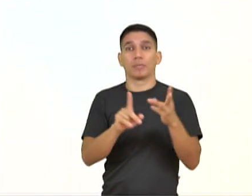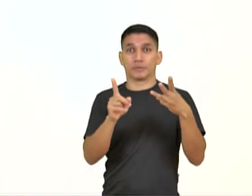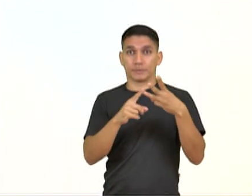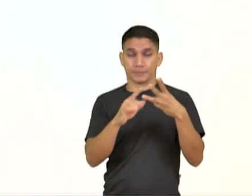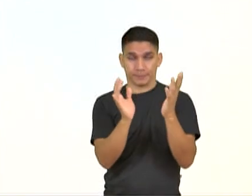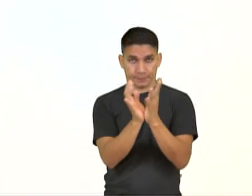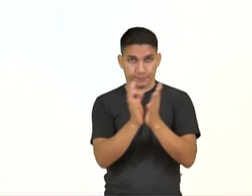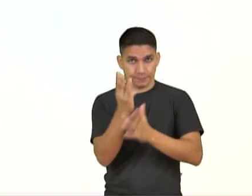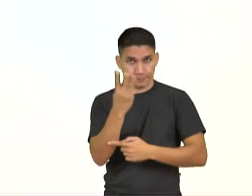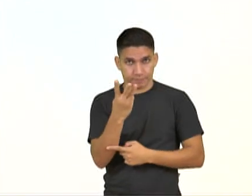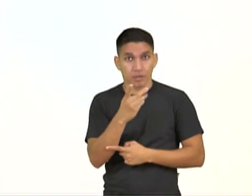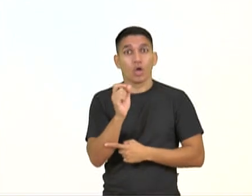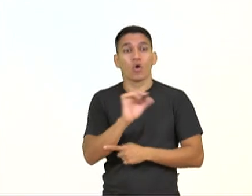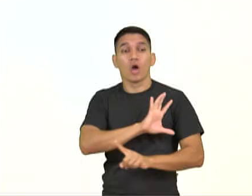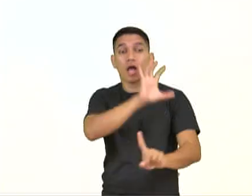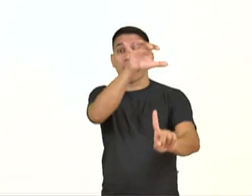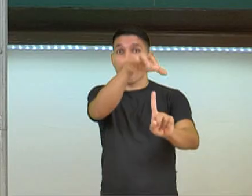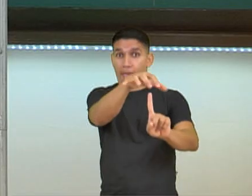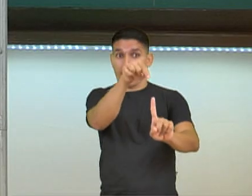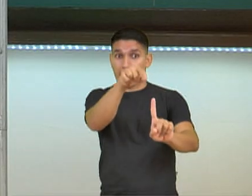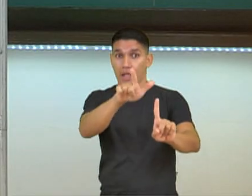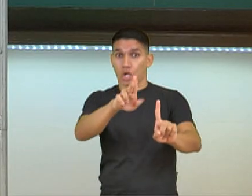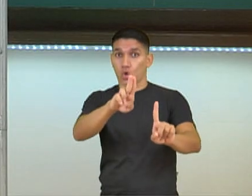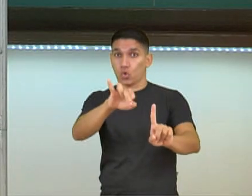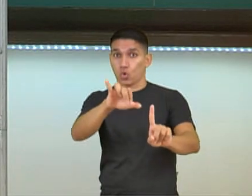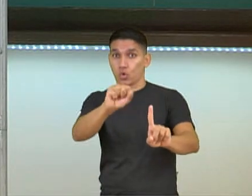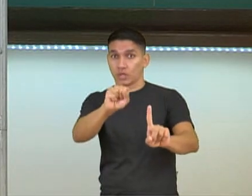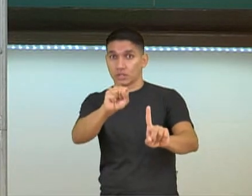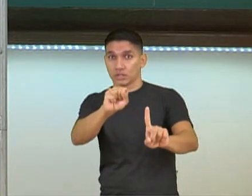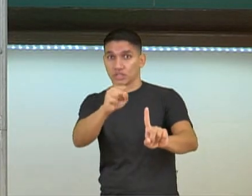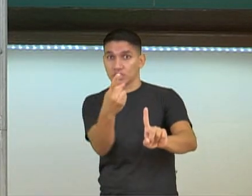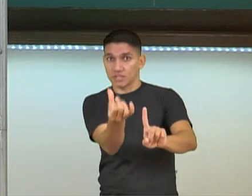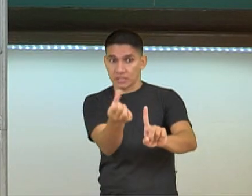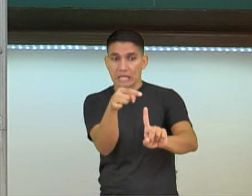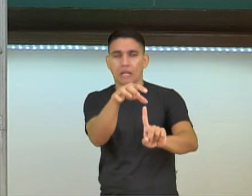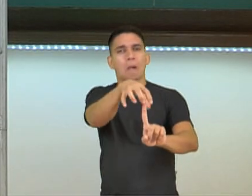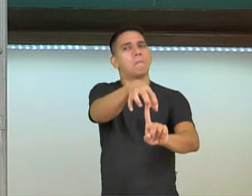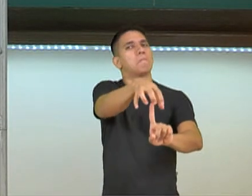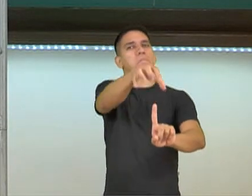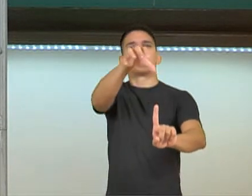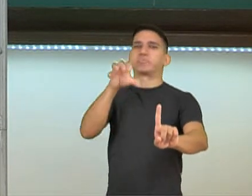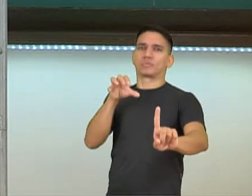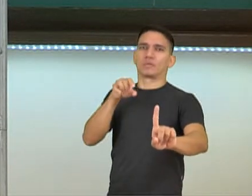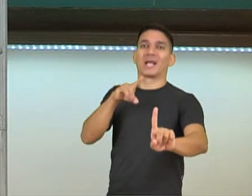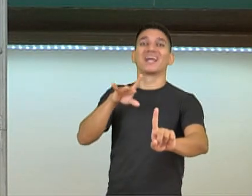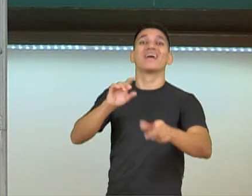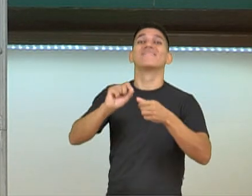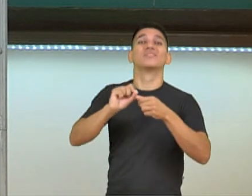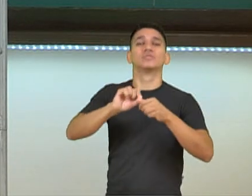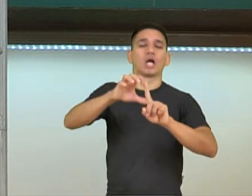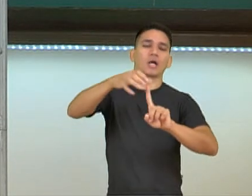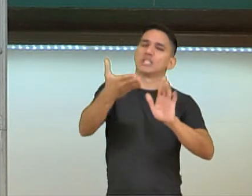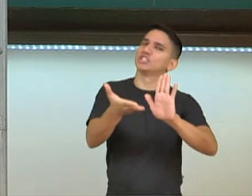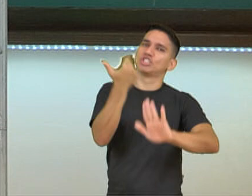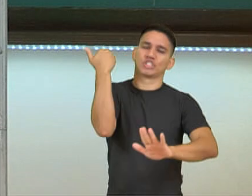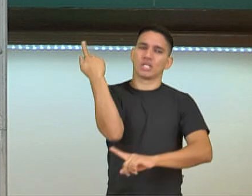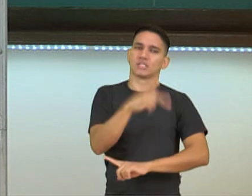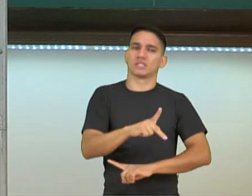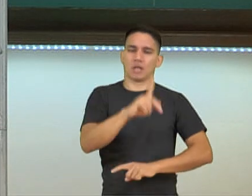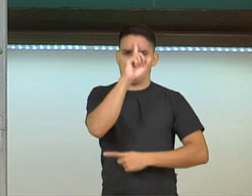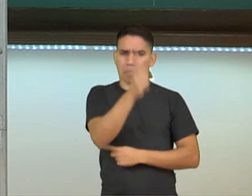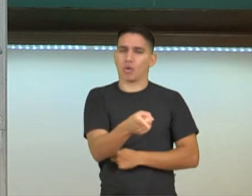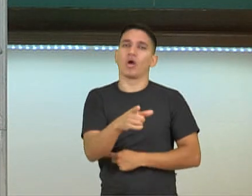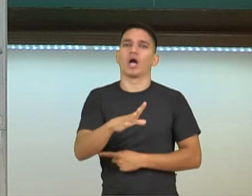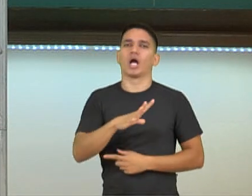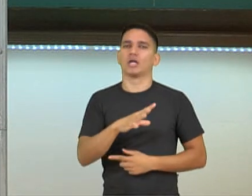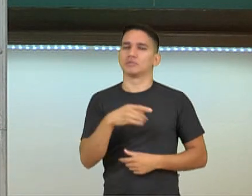Estado, em que o rei Luís XVI ele foi destronado, ou seja, eles retiram o poder monárquico